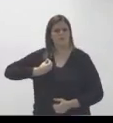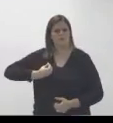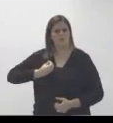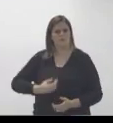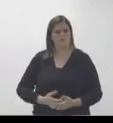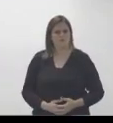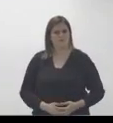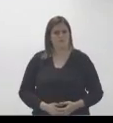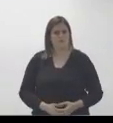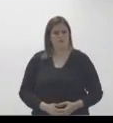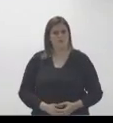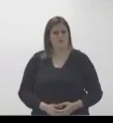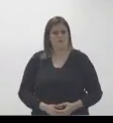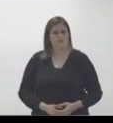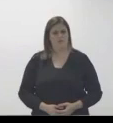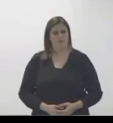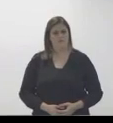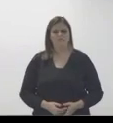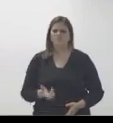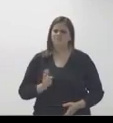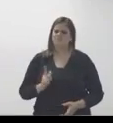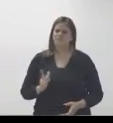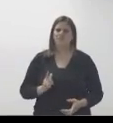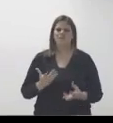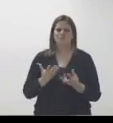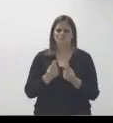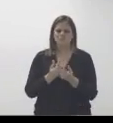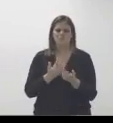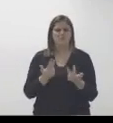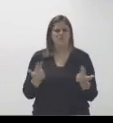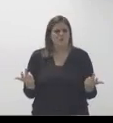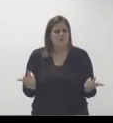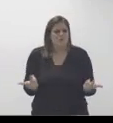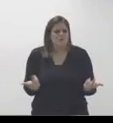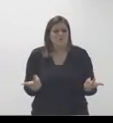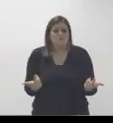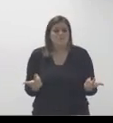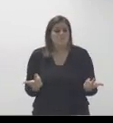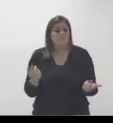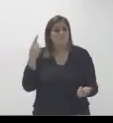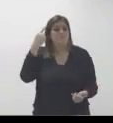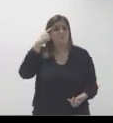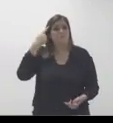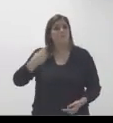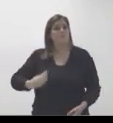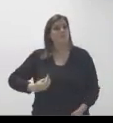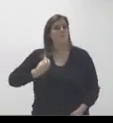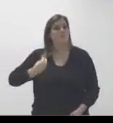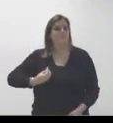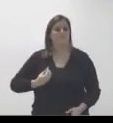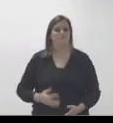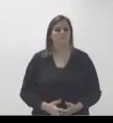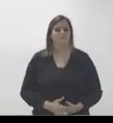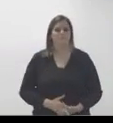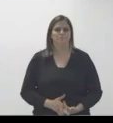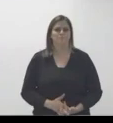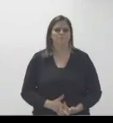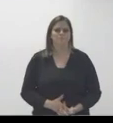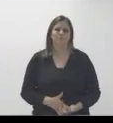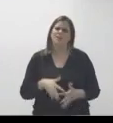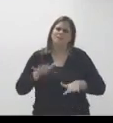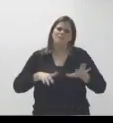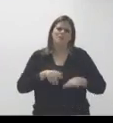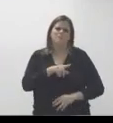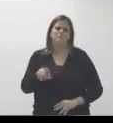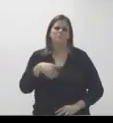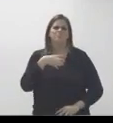11 a uma série de questões que passam pela existência e é pode parecer vago mas eu acho que a gente tem que